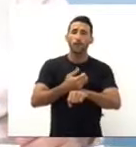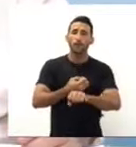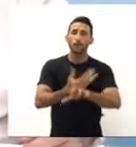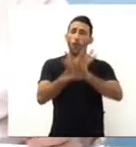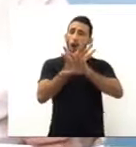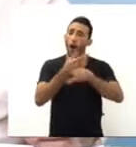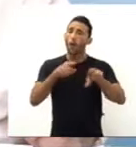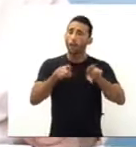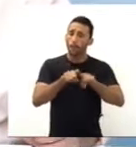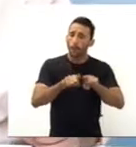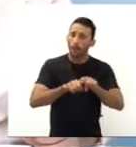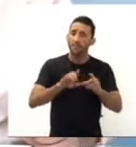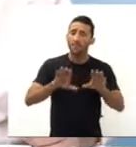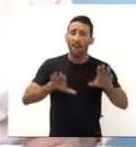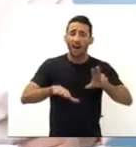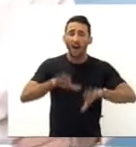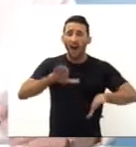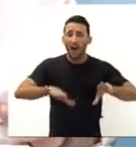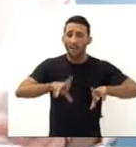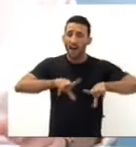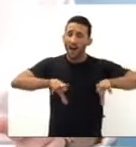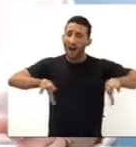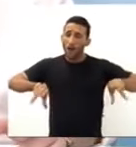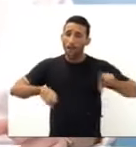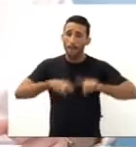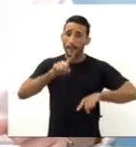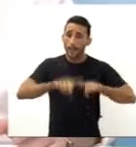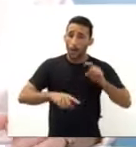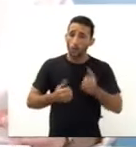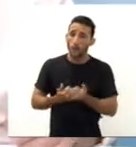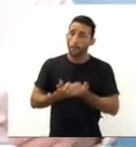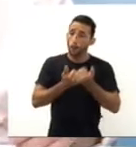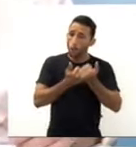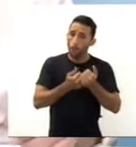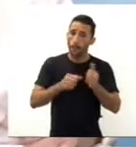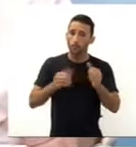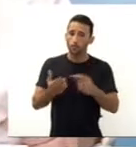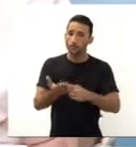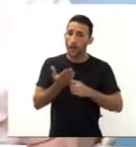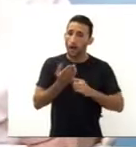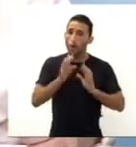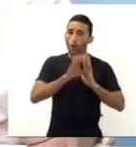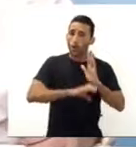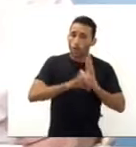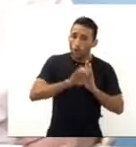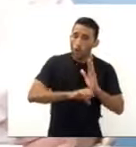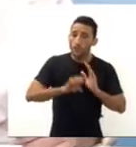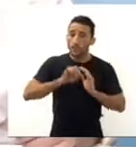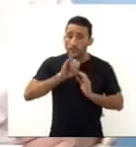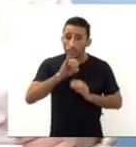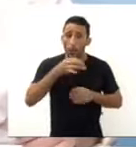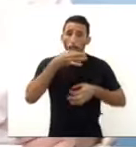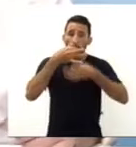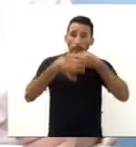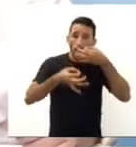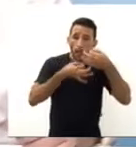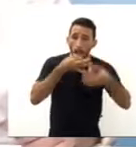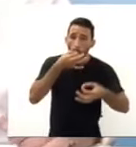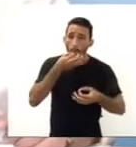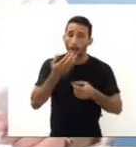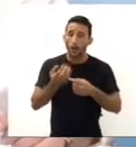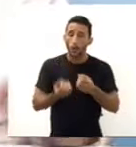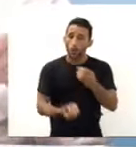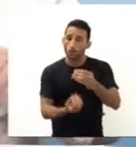materiais de apoio ao currículo. Não deixe de participar da consulta pública do ensino médio. Sua participação é